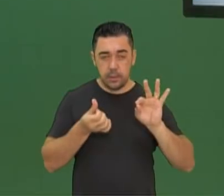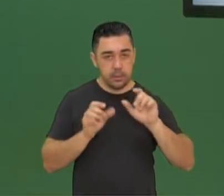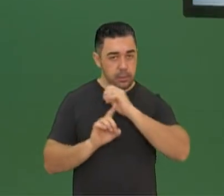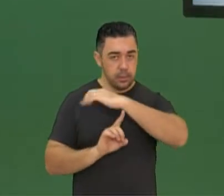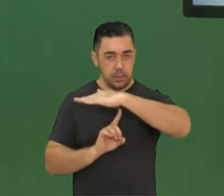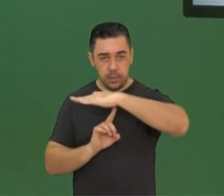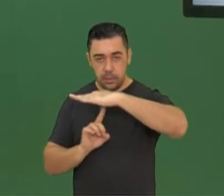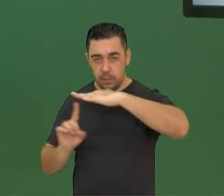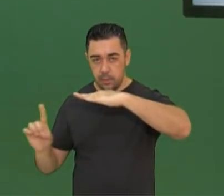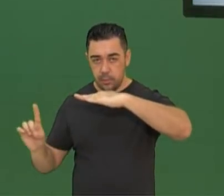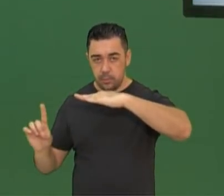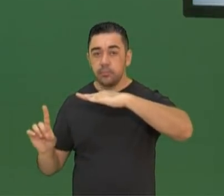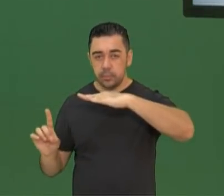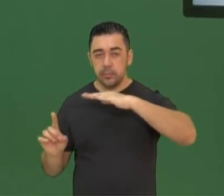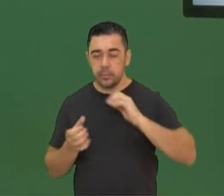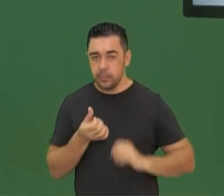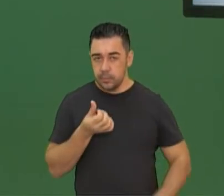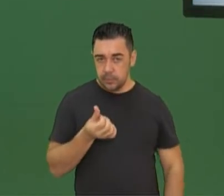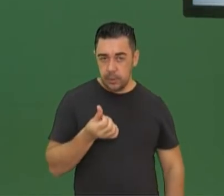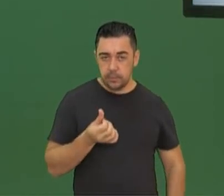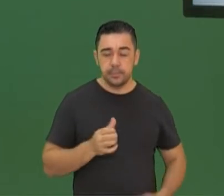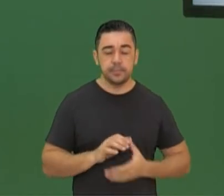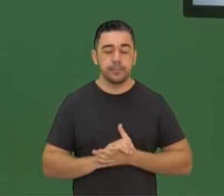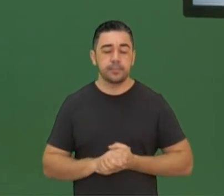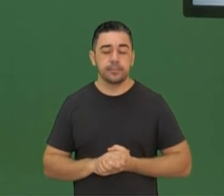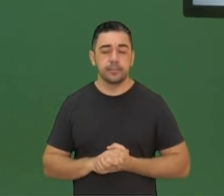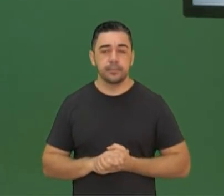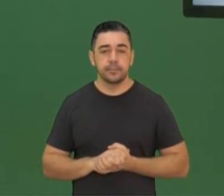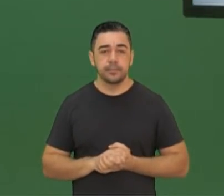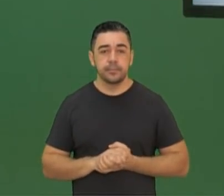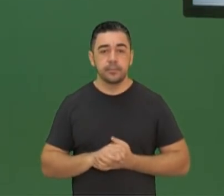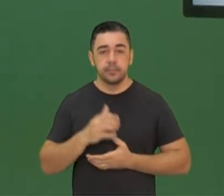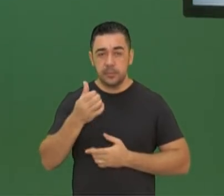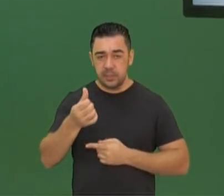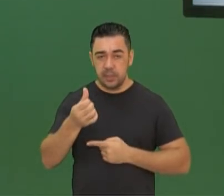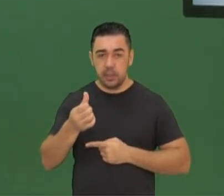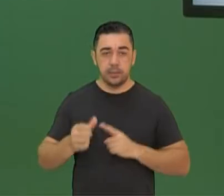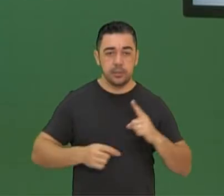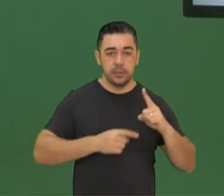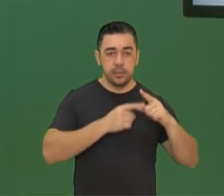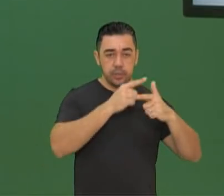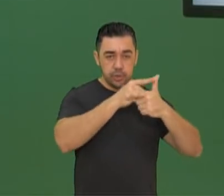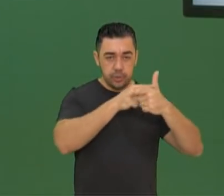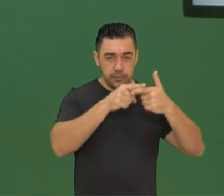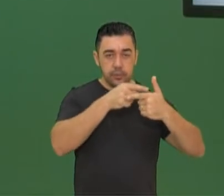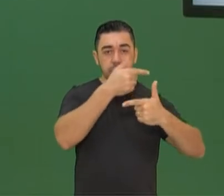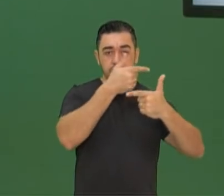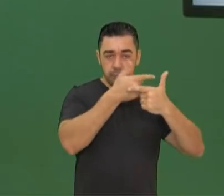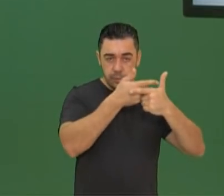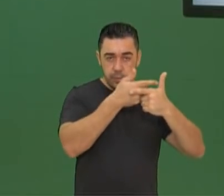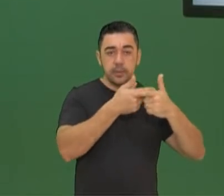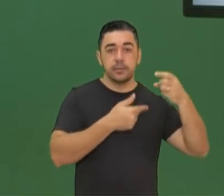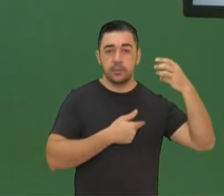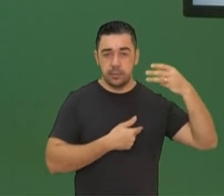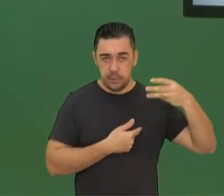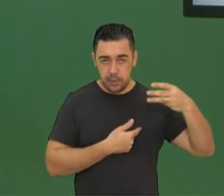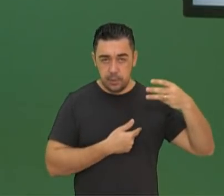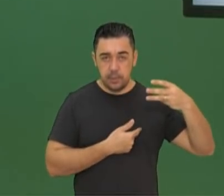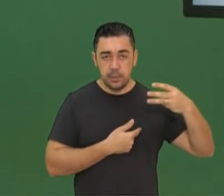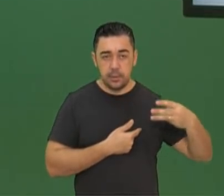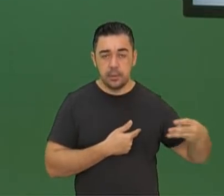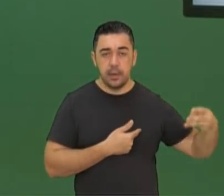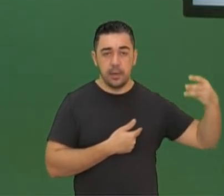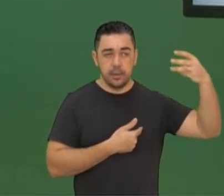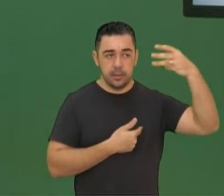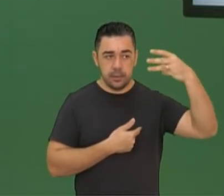fração, um traço só, para escrever toda a equação. 6 dividido por 2 é quanto? 3.